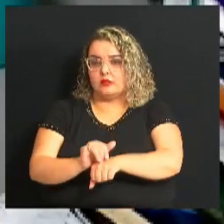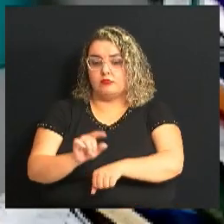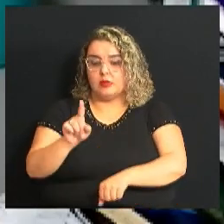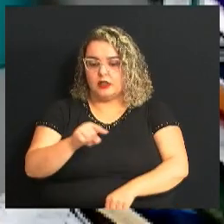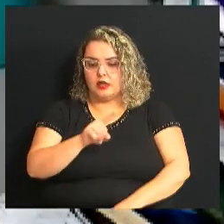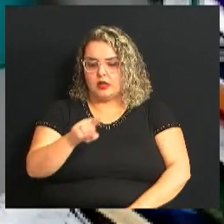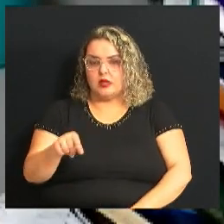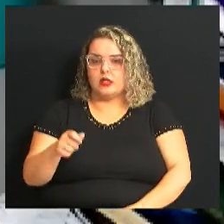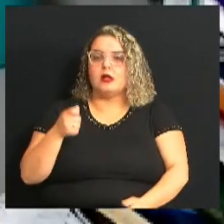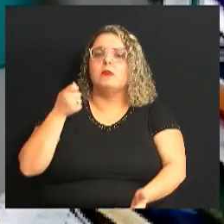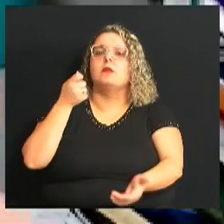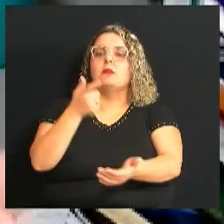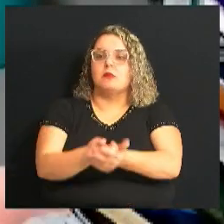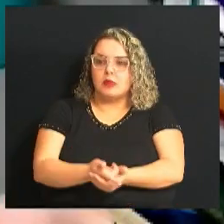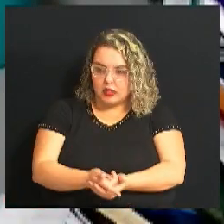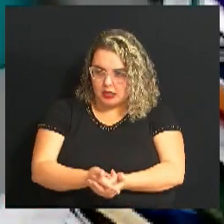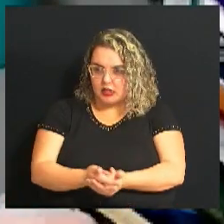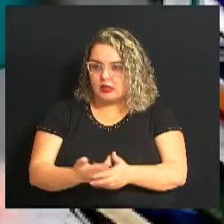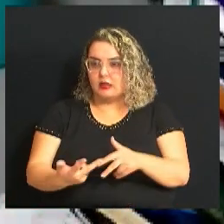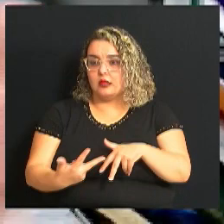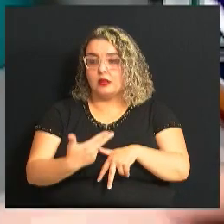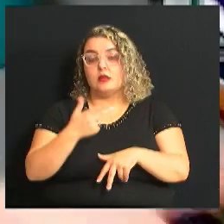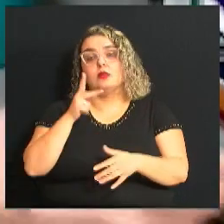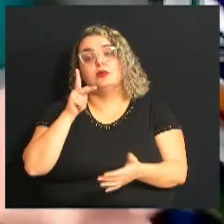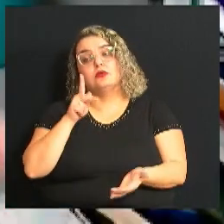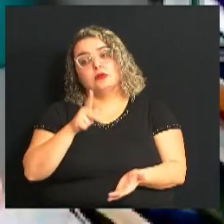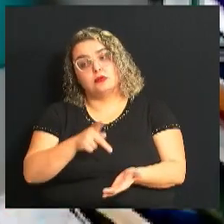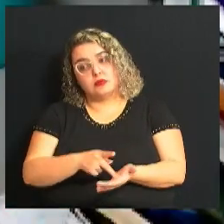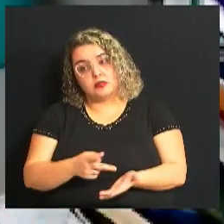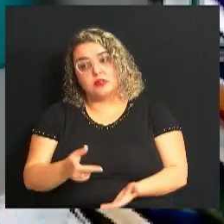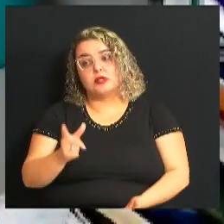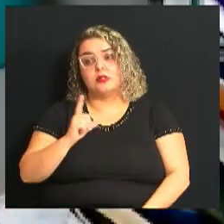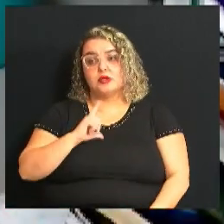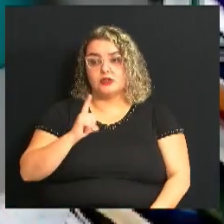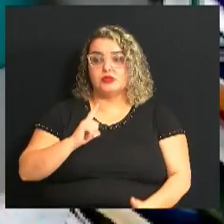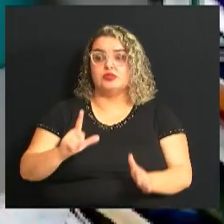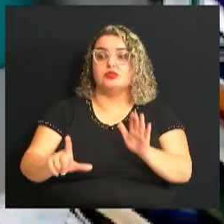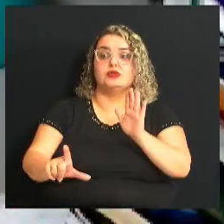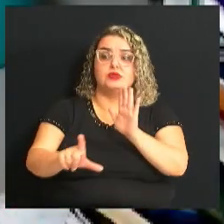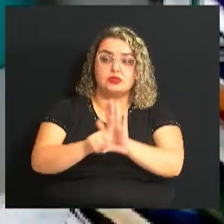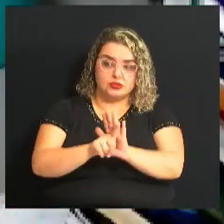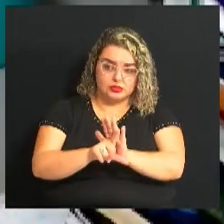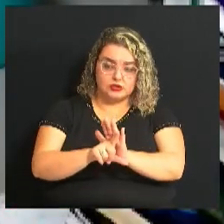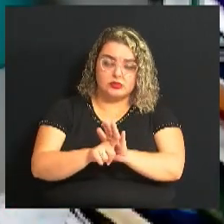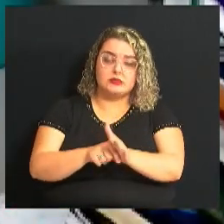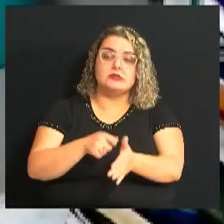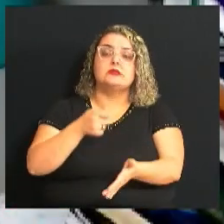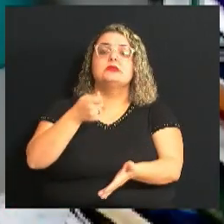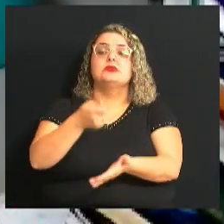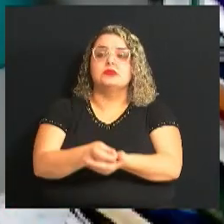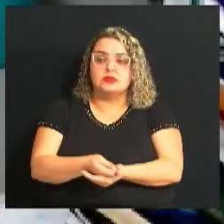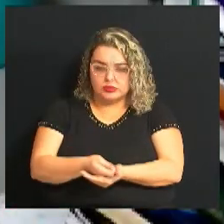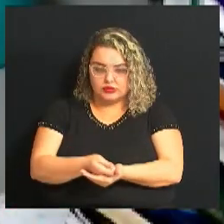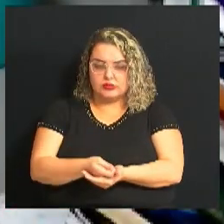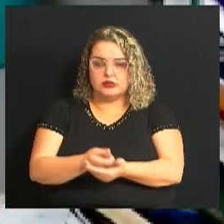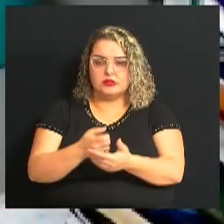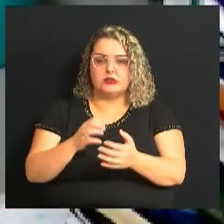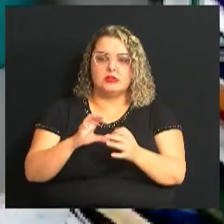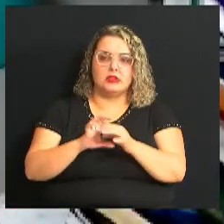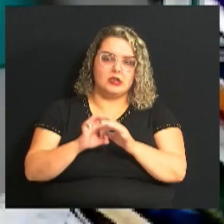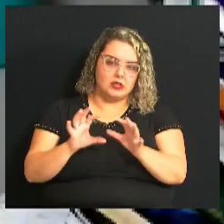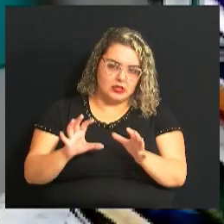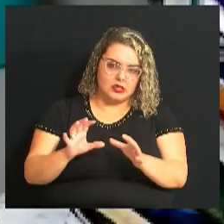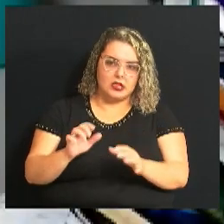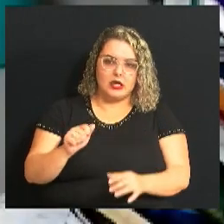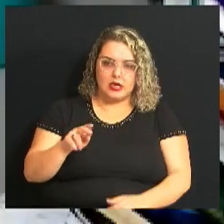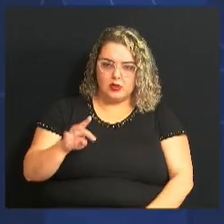cobertura do procedimento, quando, na verdade, a gente tinha uma legislação que impunha essa autorização. Ô